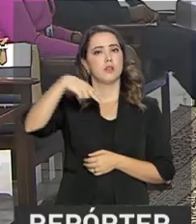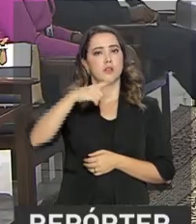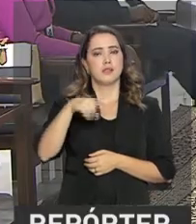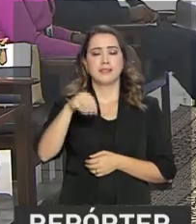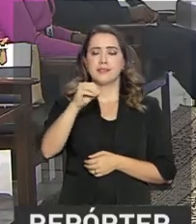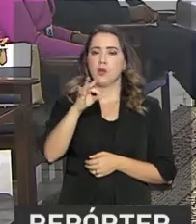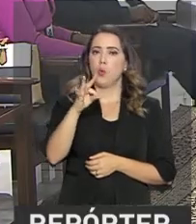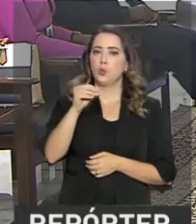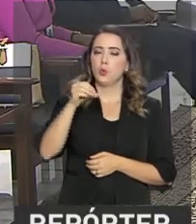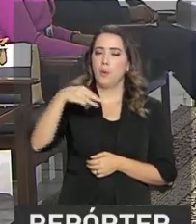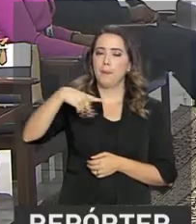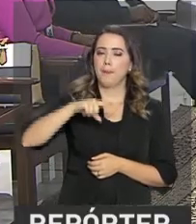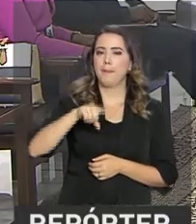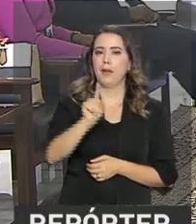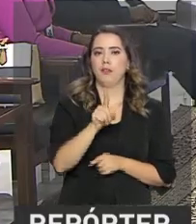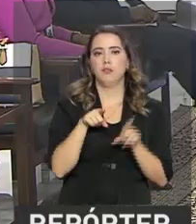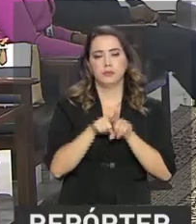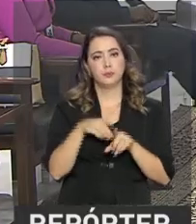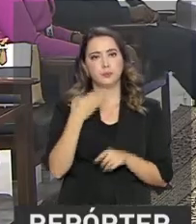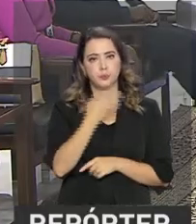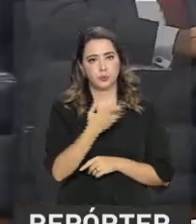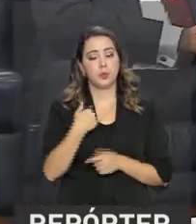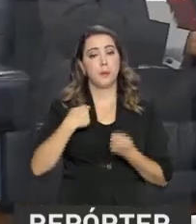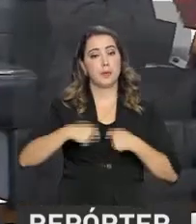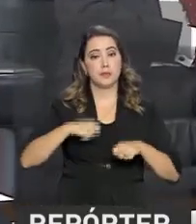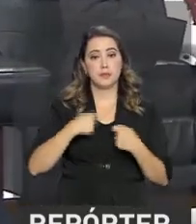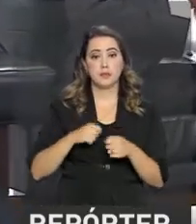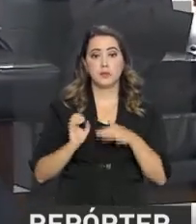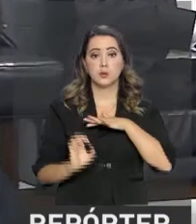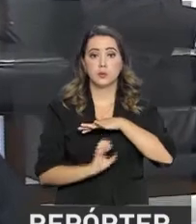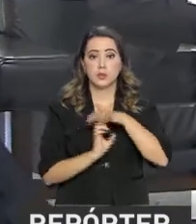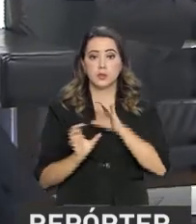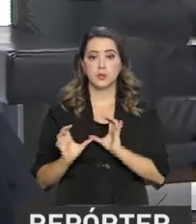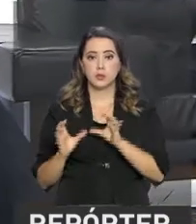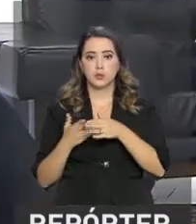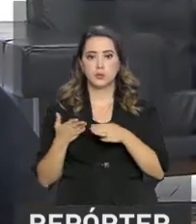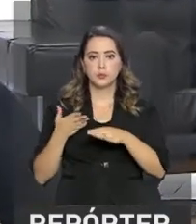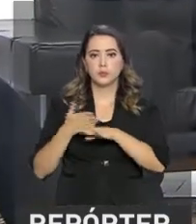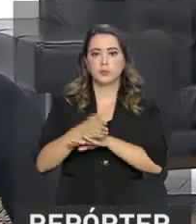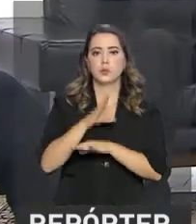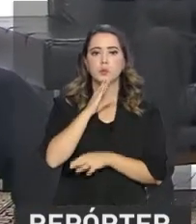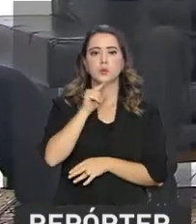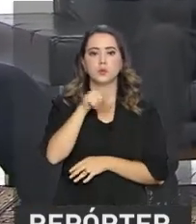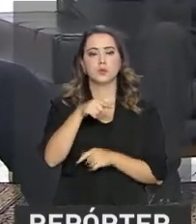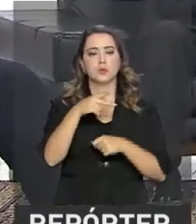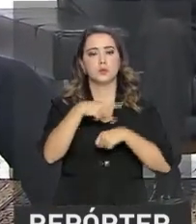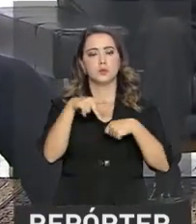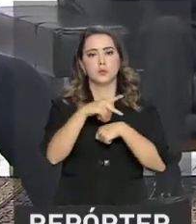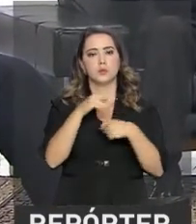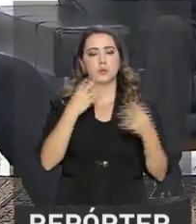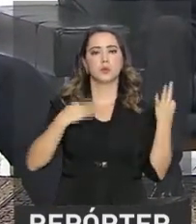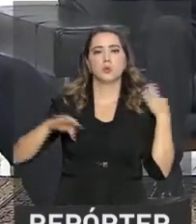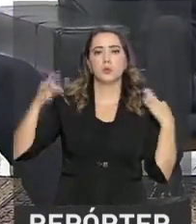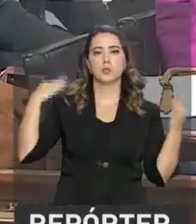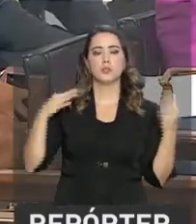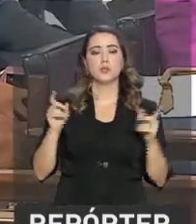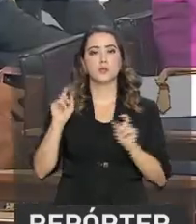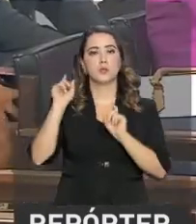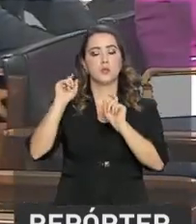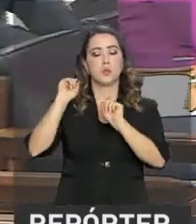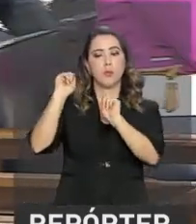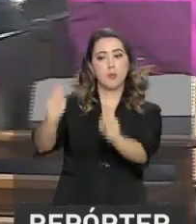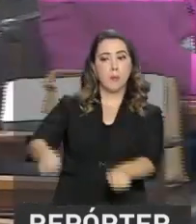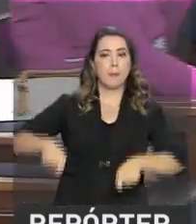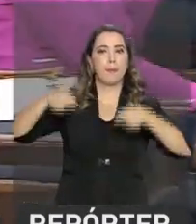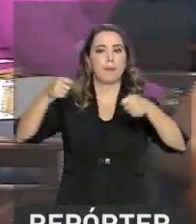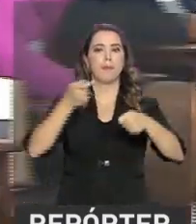temer solicitou que o itamaraty organize uma missão empresarial a são tomé e príncipe nas áreas de turismo e pesca há